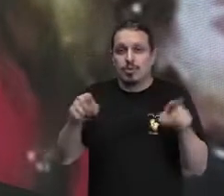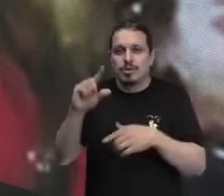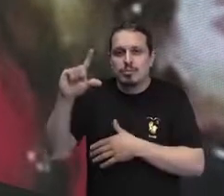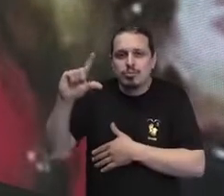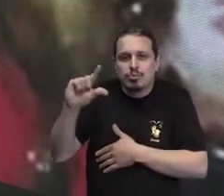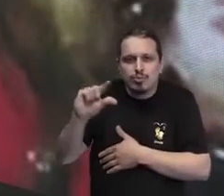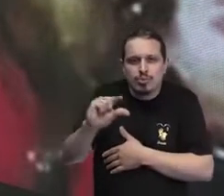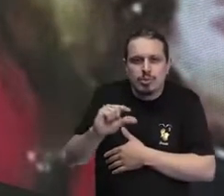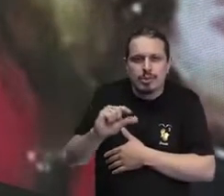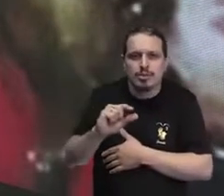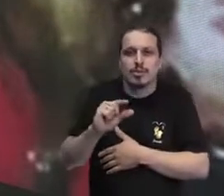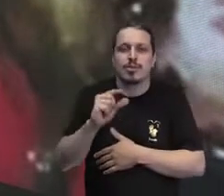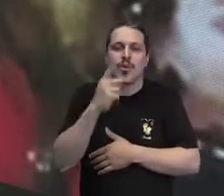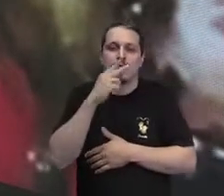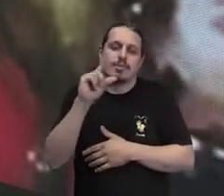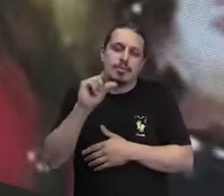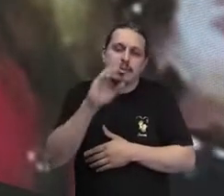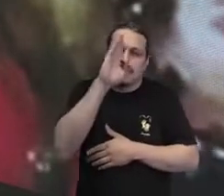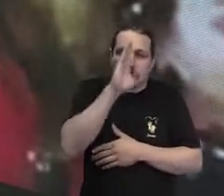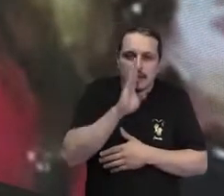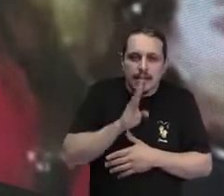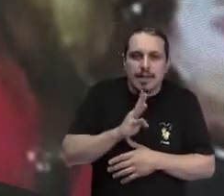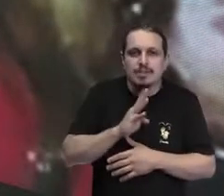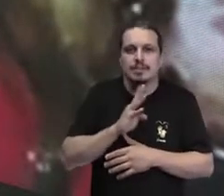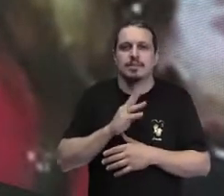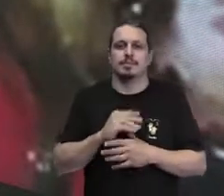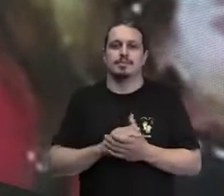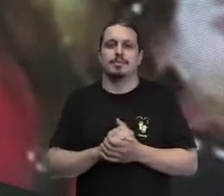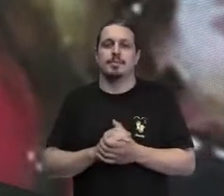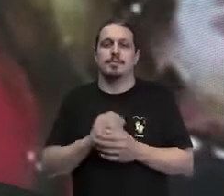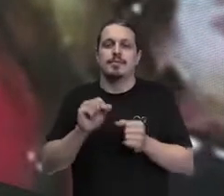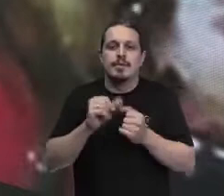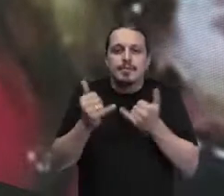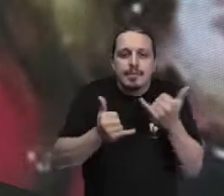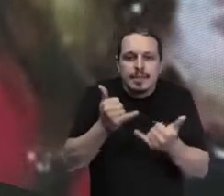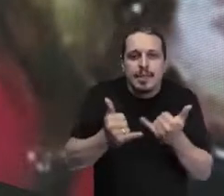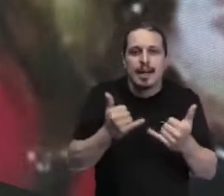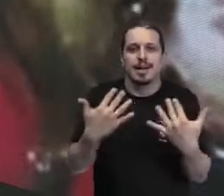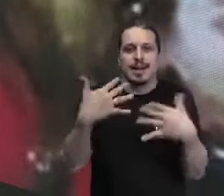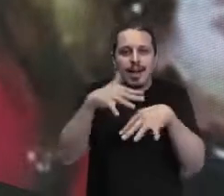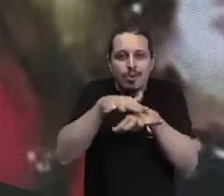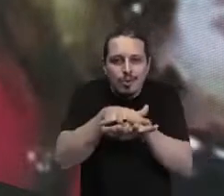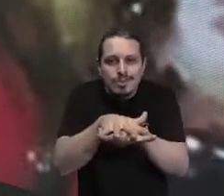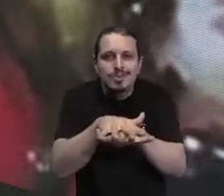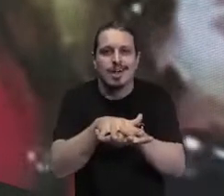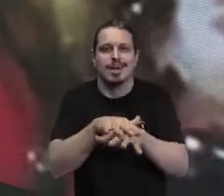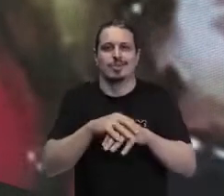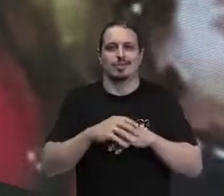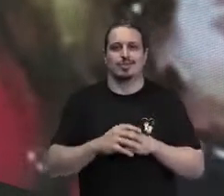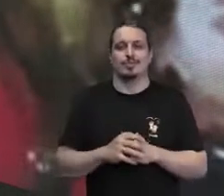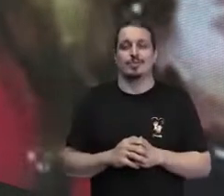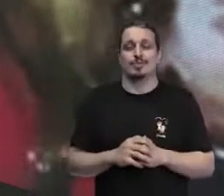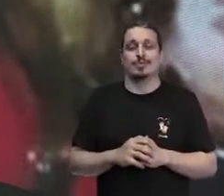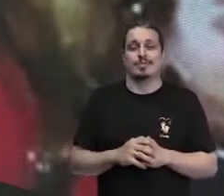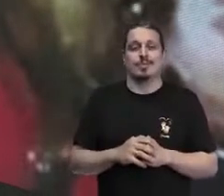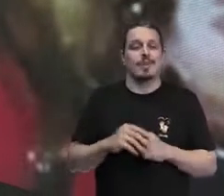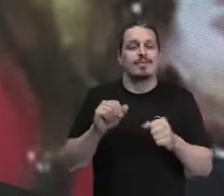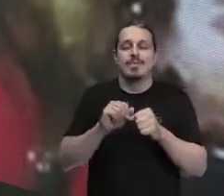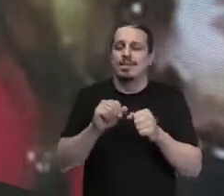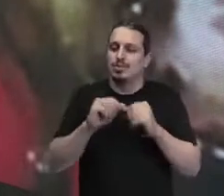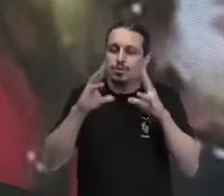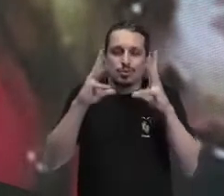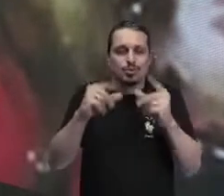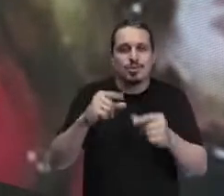de graça para as pessoas, brincadeiras inclusivas. Gente, foi todo mundo fantasiado, a gente estava